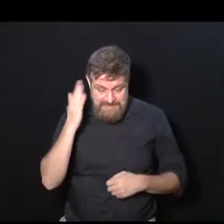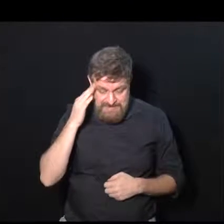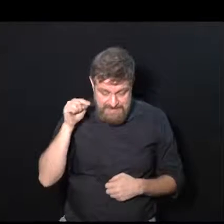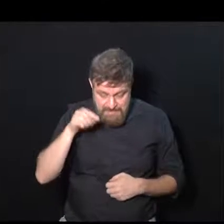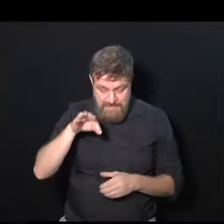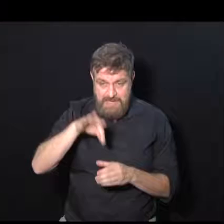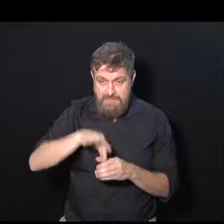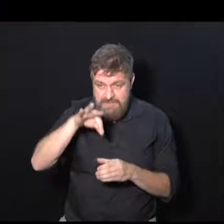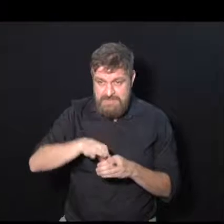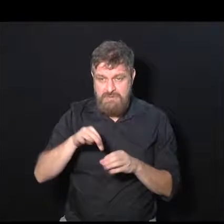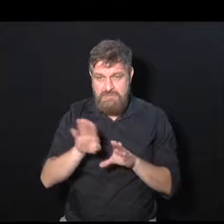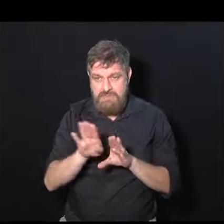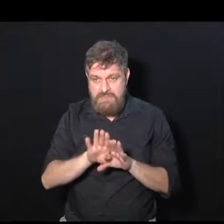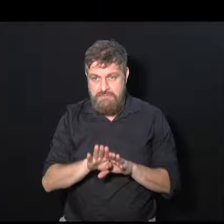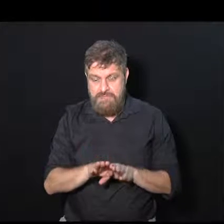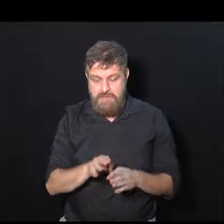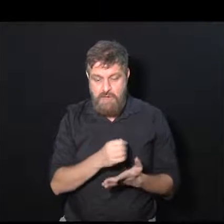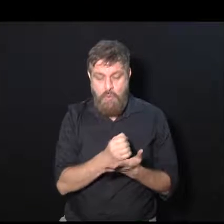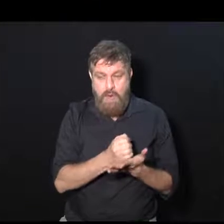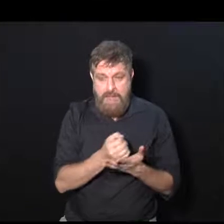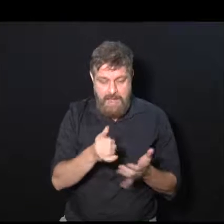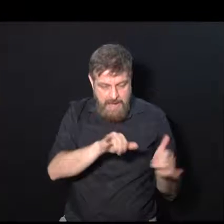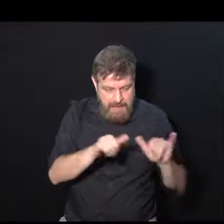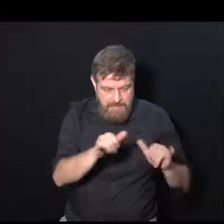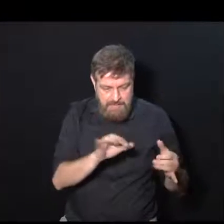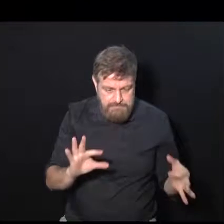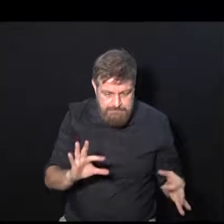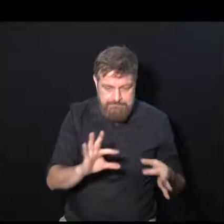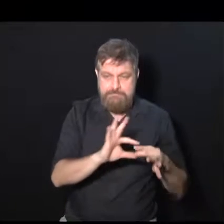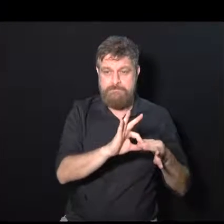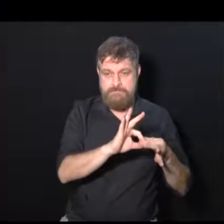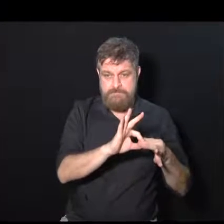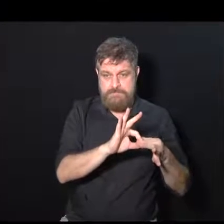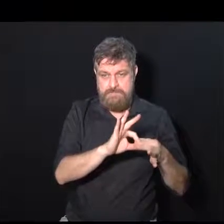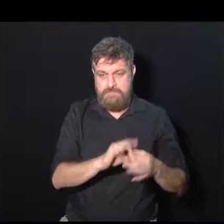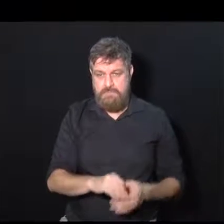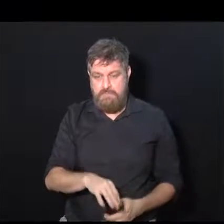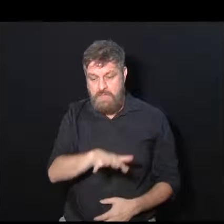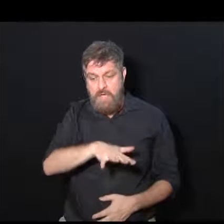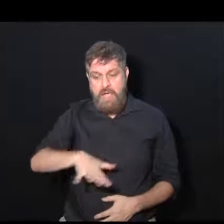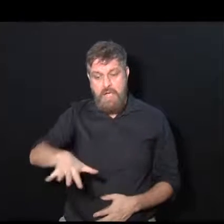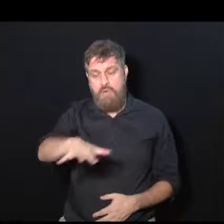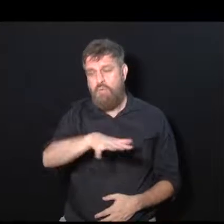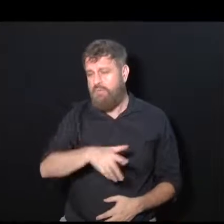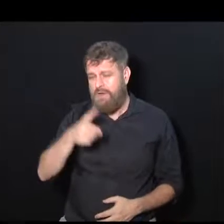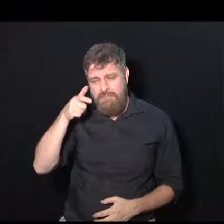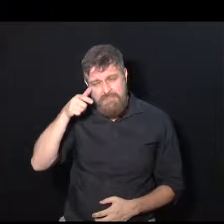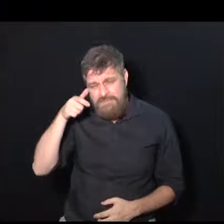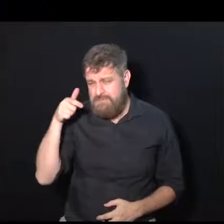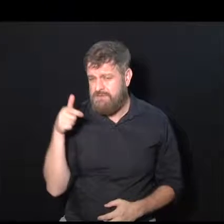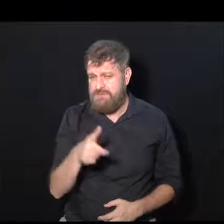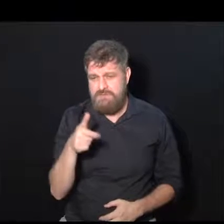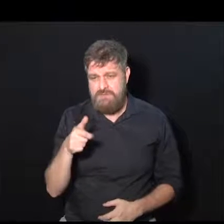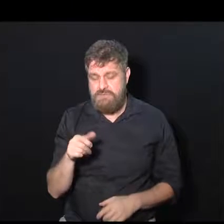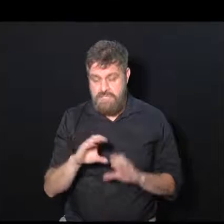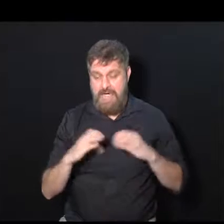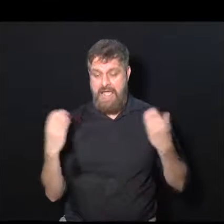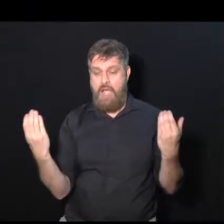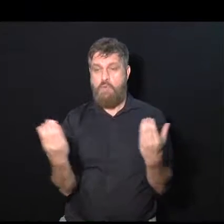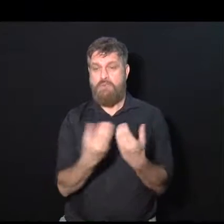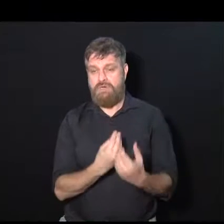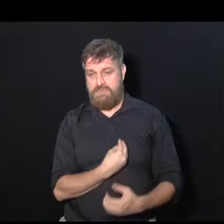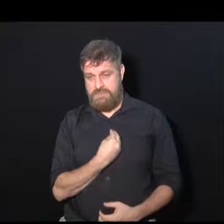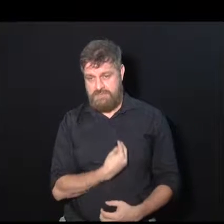pode interagir com outros medicamentos. Então, é um espaço muito interessante junto com a comunidade.